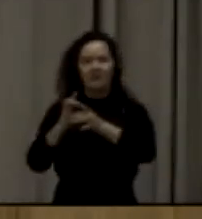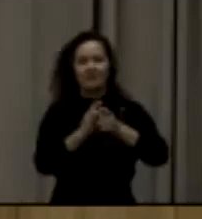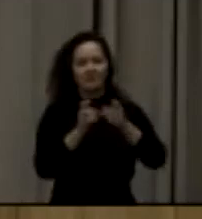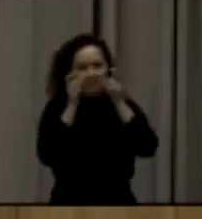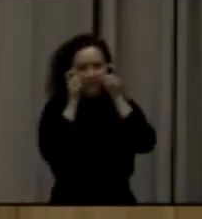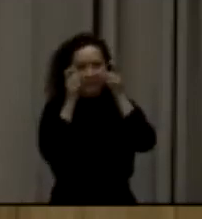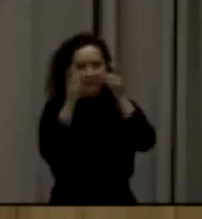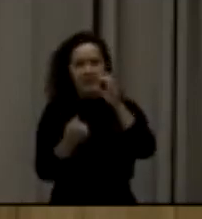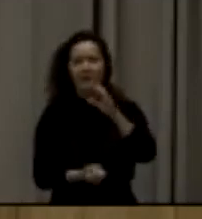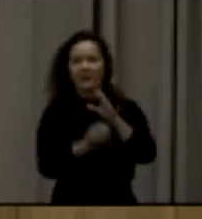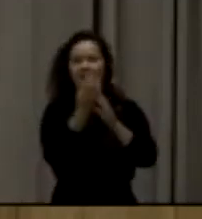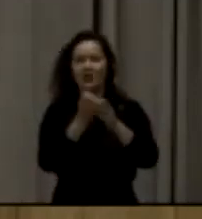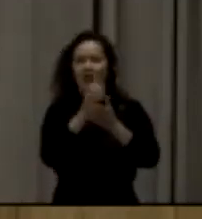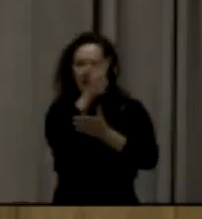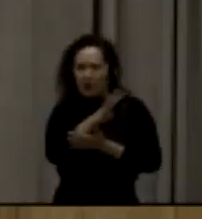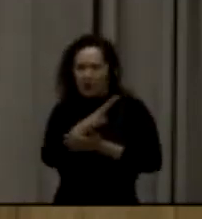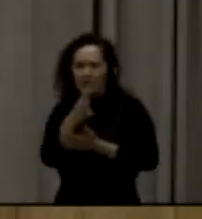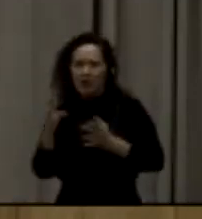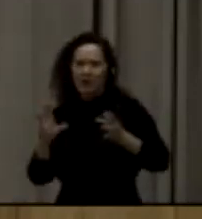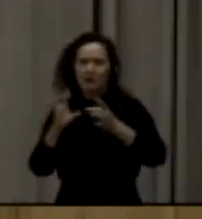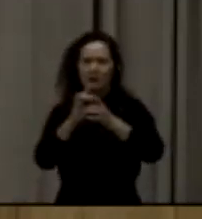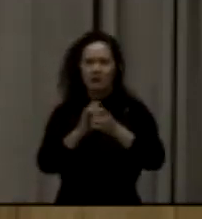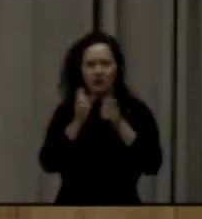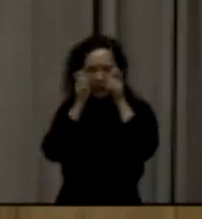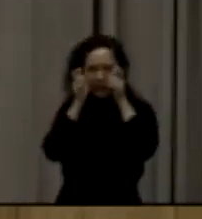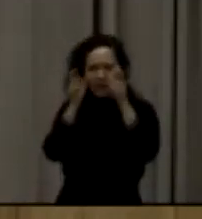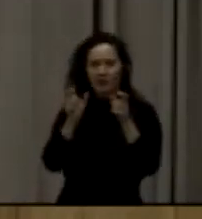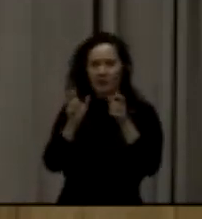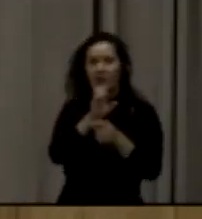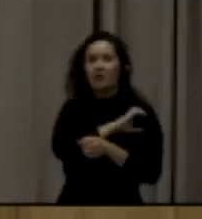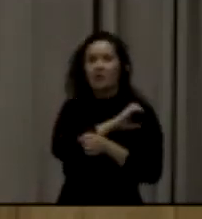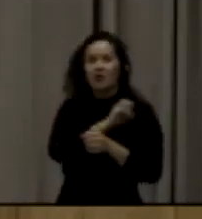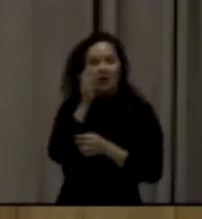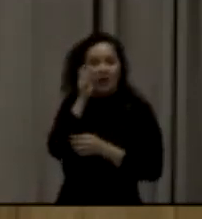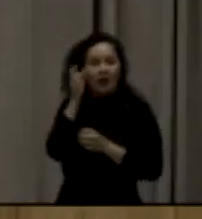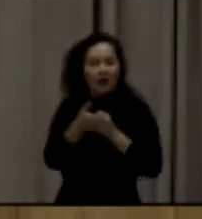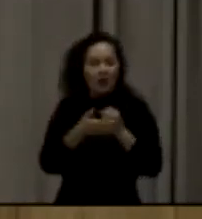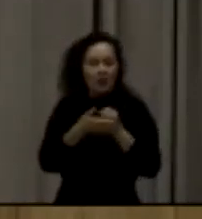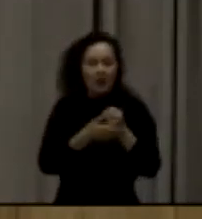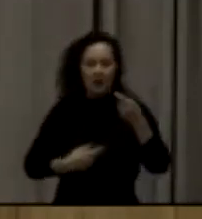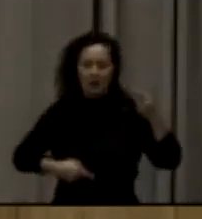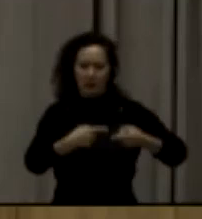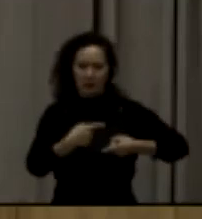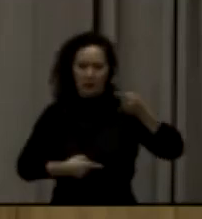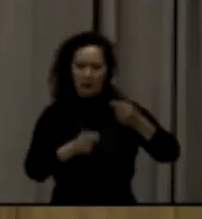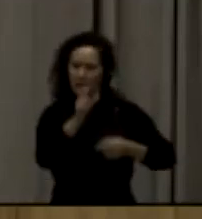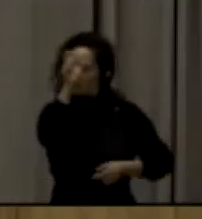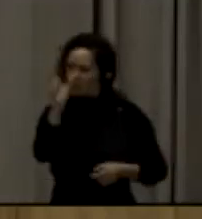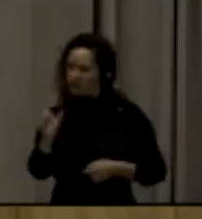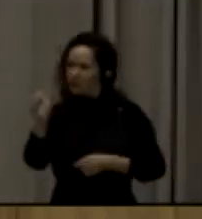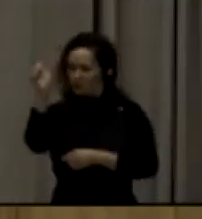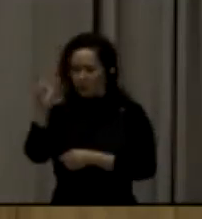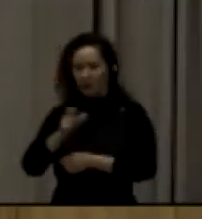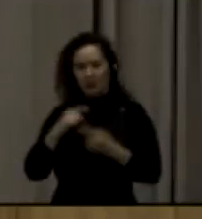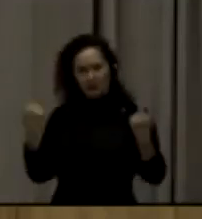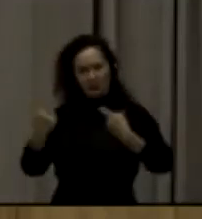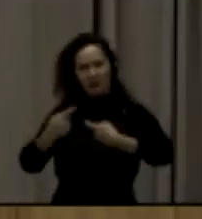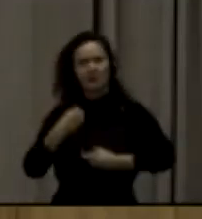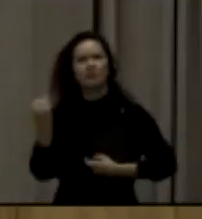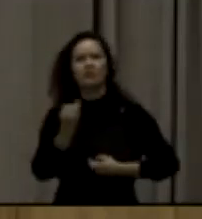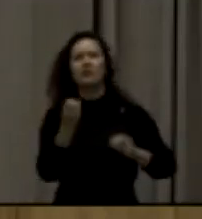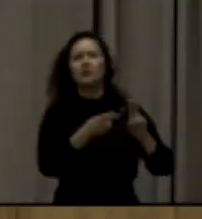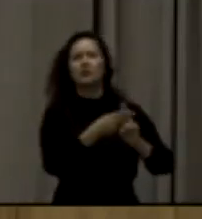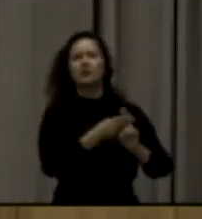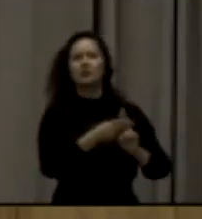da atenção, da construção das redes integrais de atenção, coordenadas pela atenção primária, com a política de pessoal. Temos um grande desafio, o